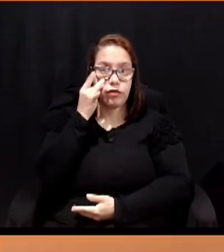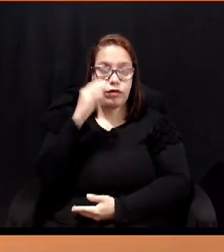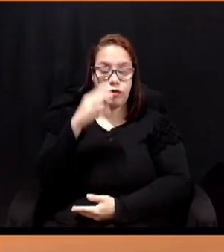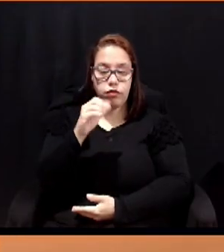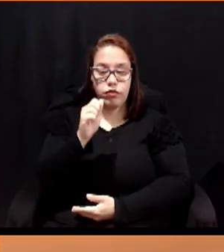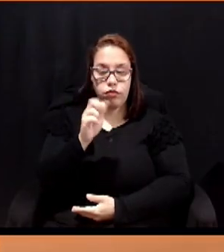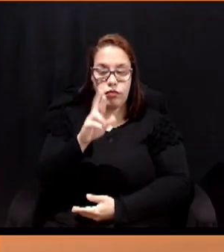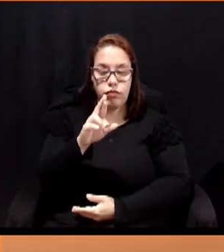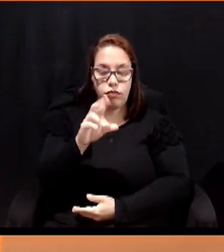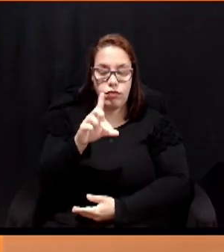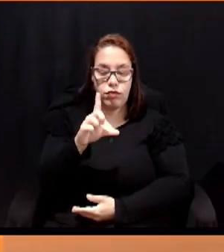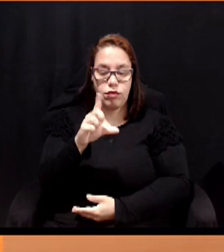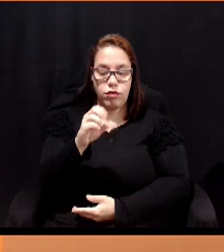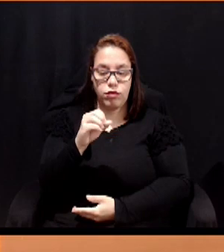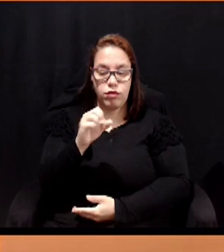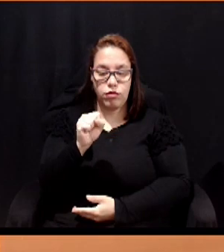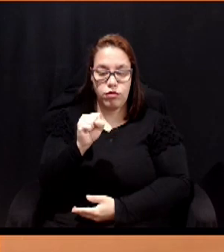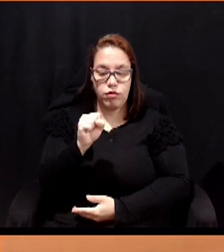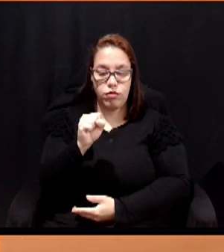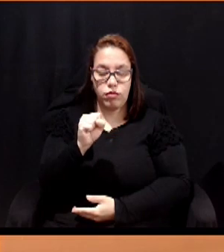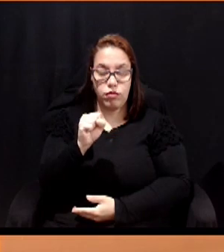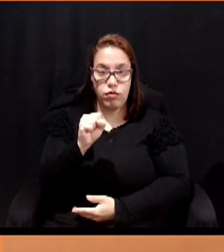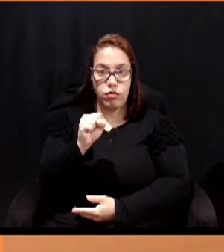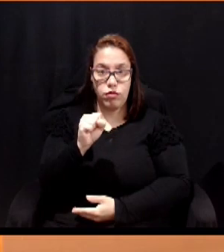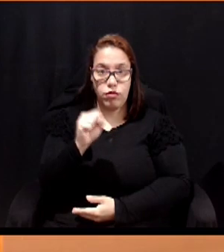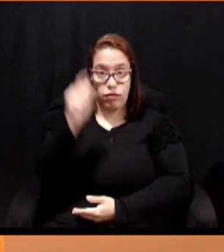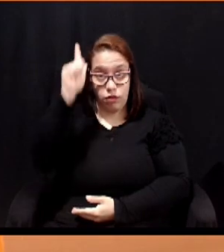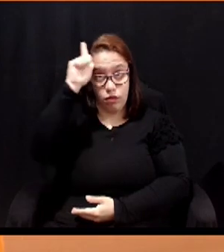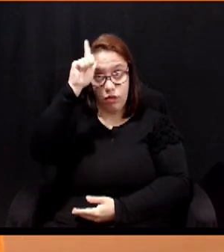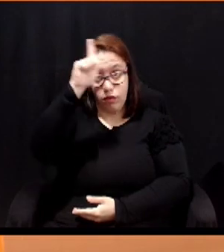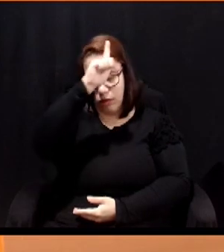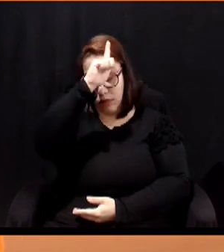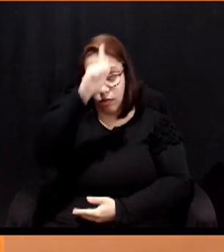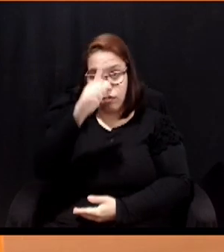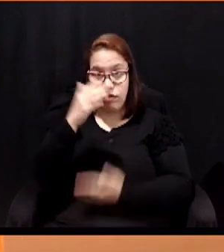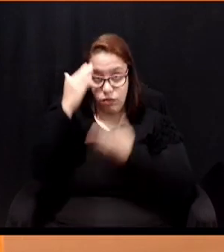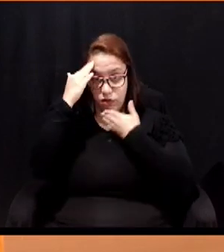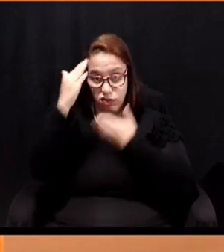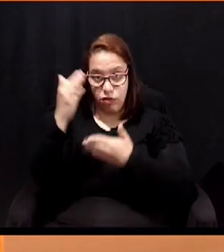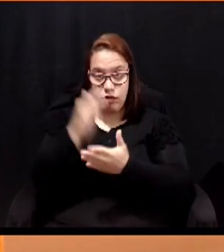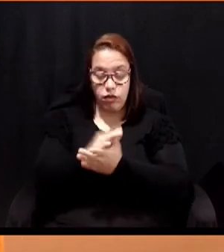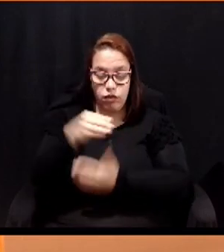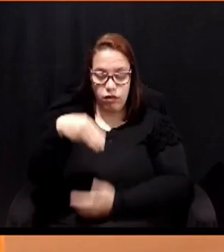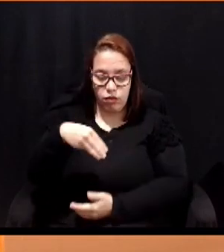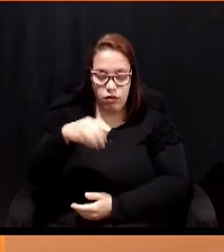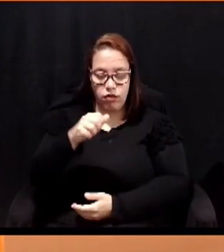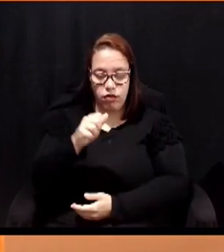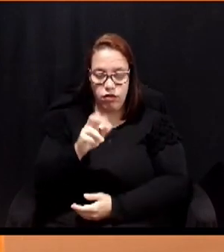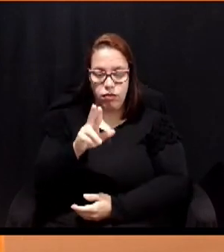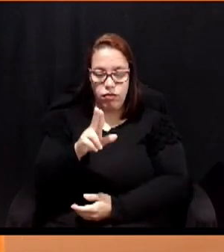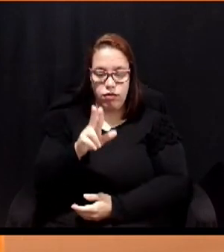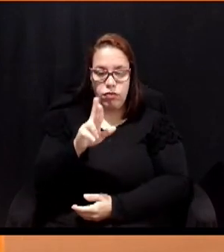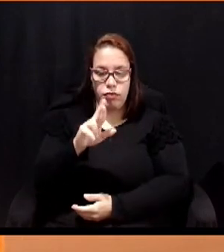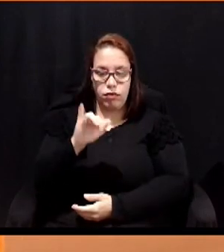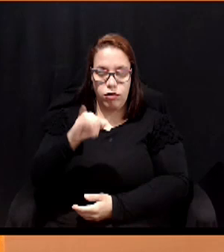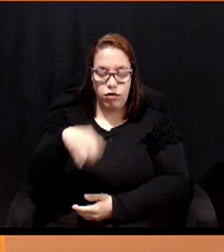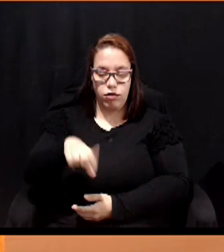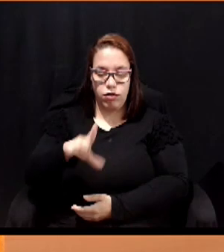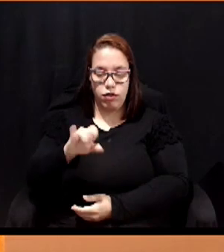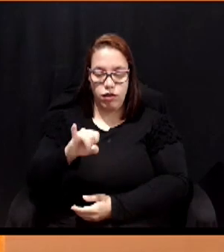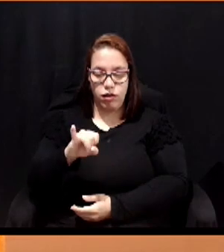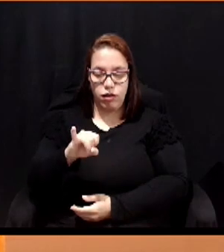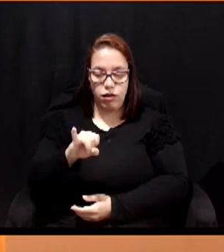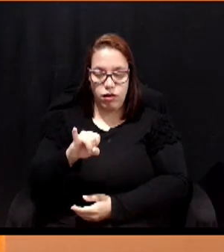Carlão, nosso Carlão aqui do PETA. Agradecer também o Maurinei, que esteve presente aqui, que é o vice-presidente